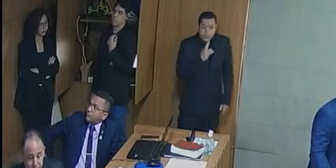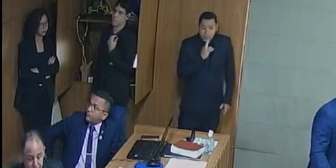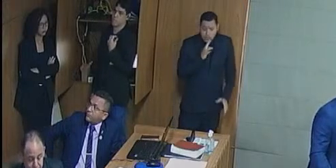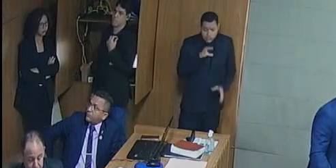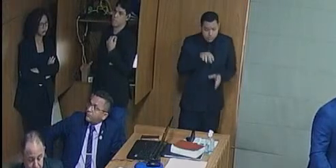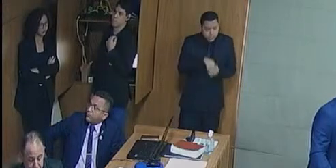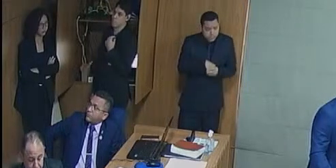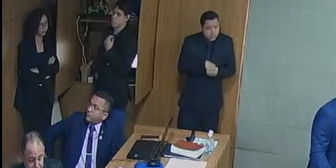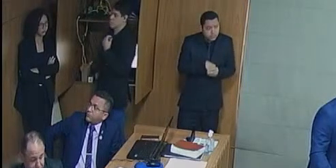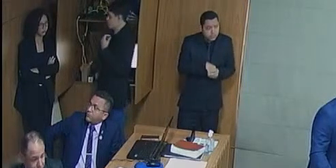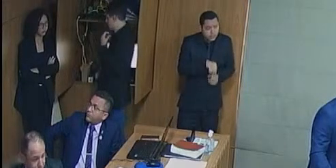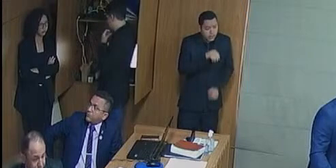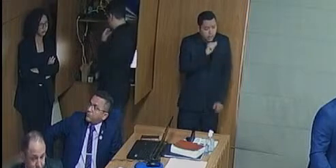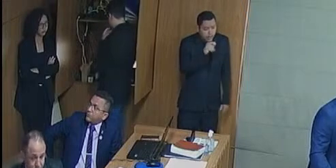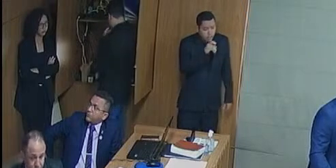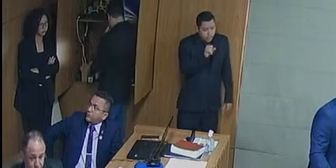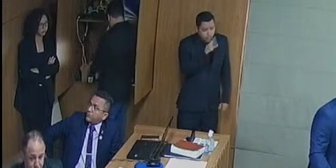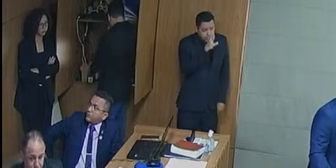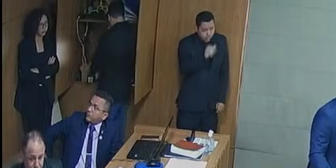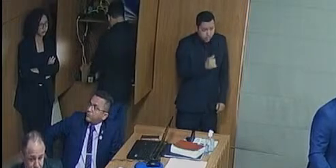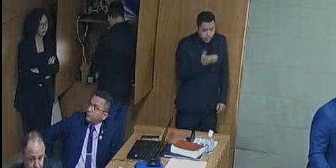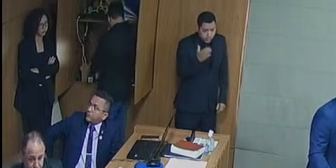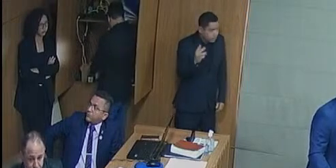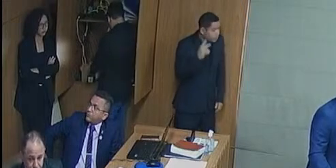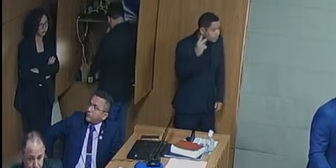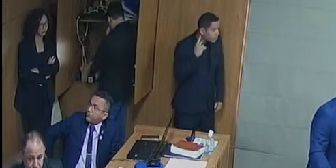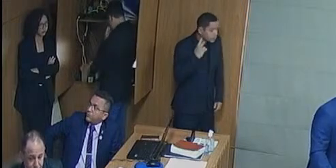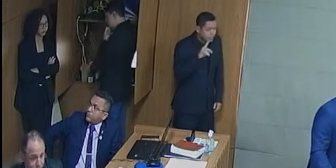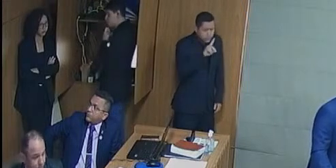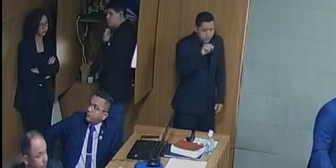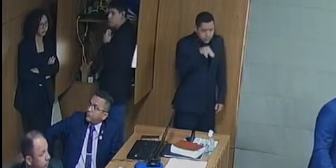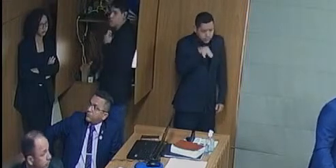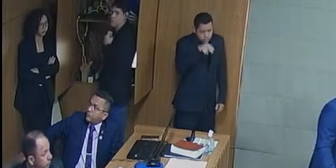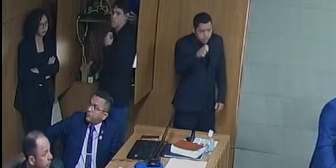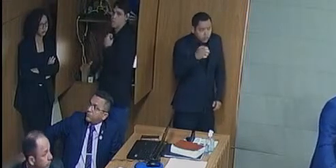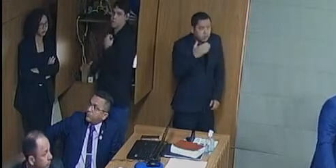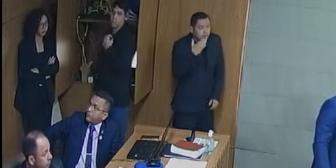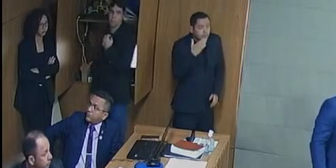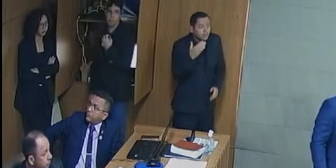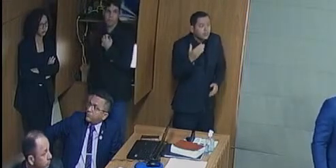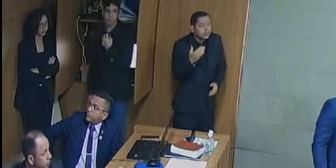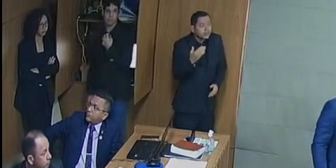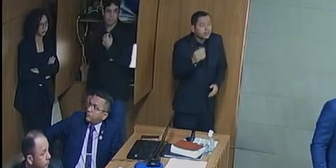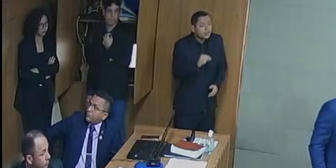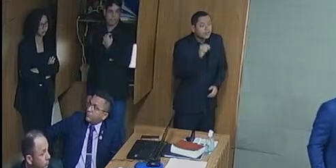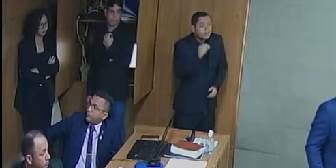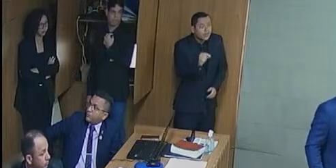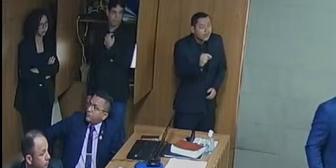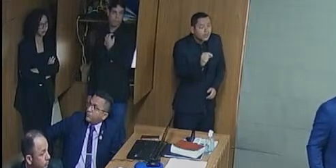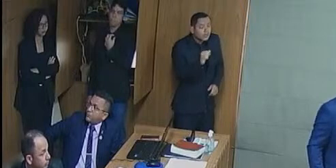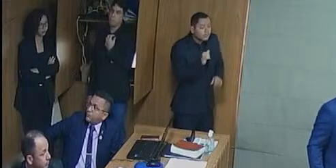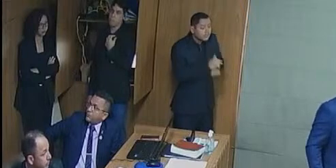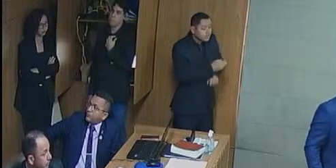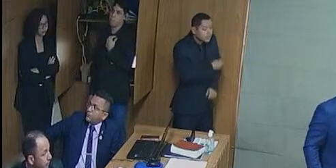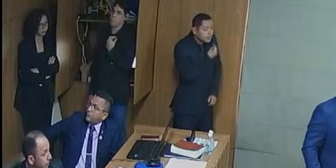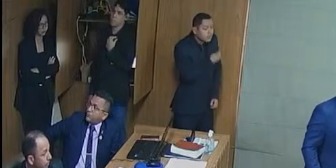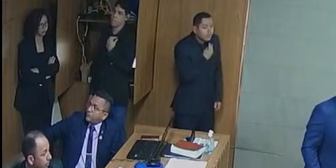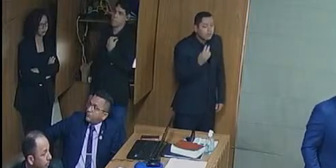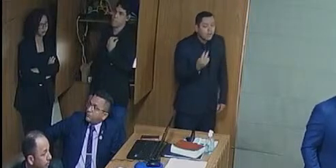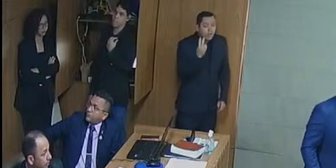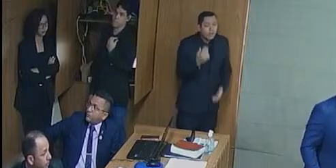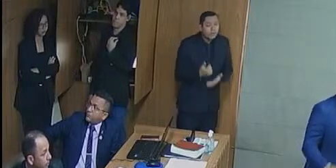Amendoeira o promotor Zan me pediu cargos e pediu valores para poder